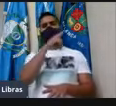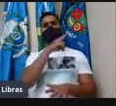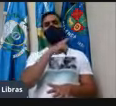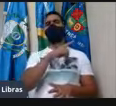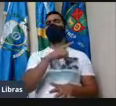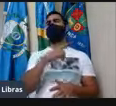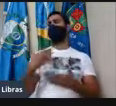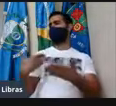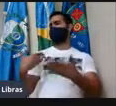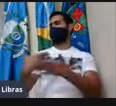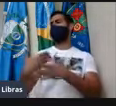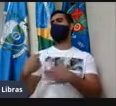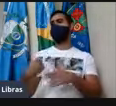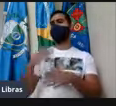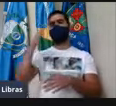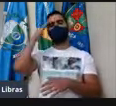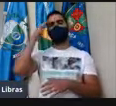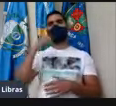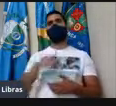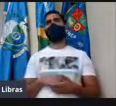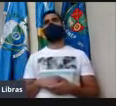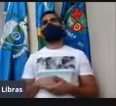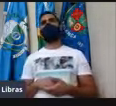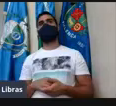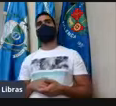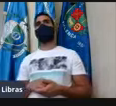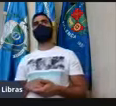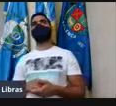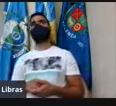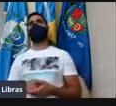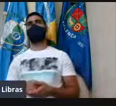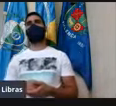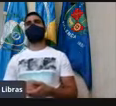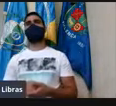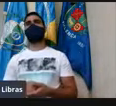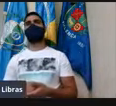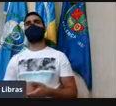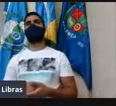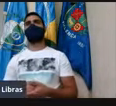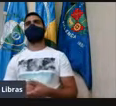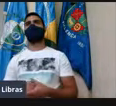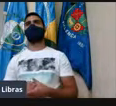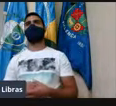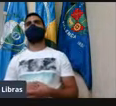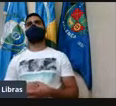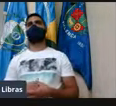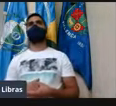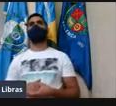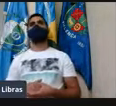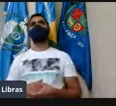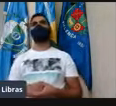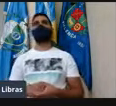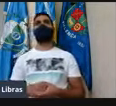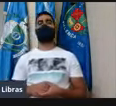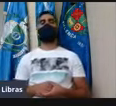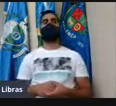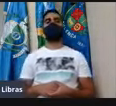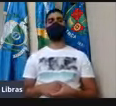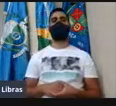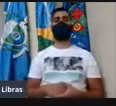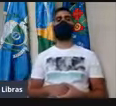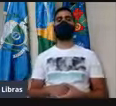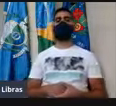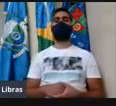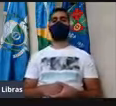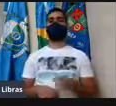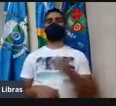se enfrentam. Então, a outra pergunta, o outro comentário que você fez foi